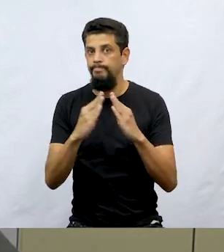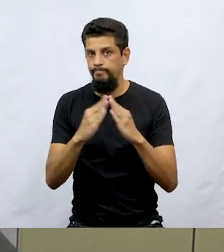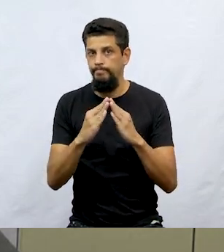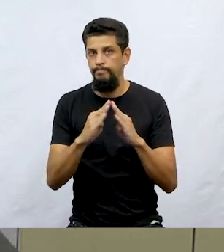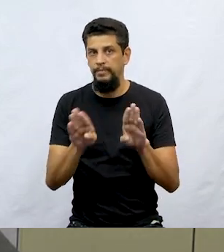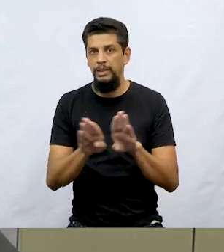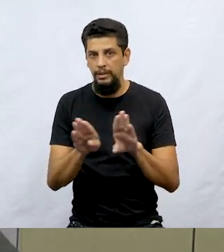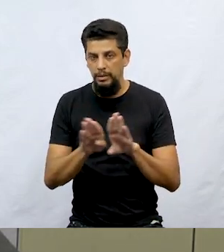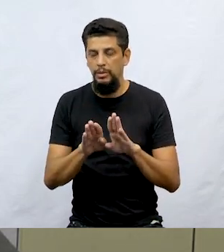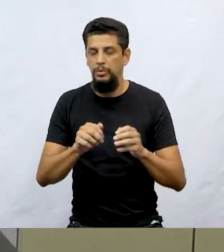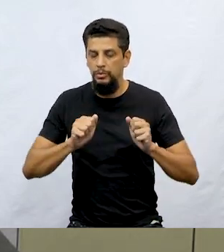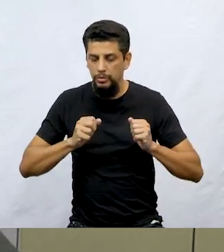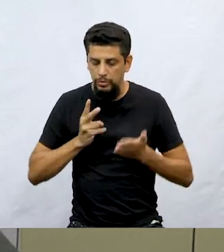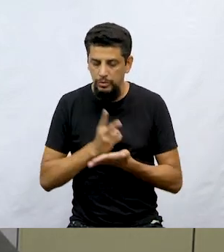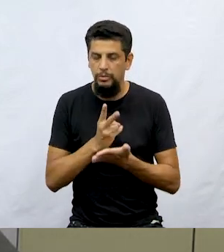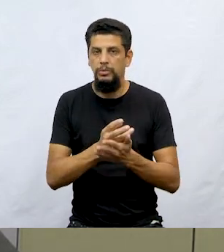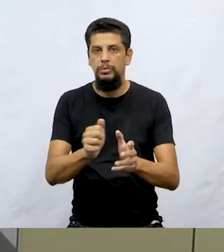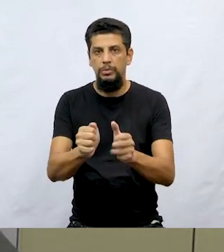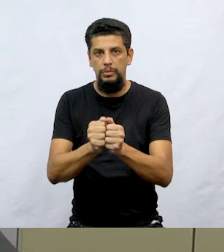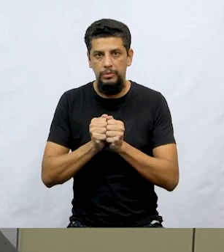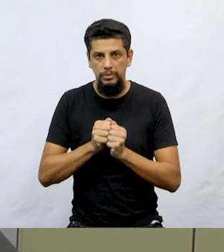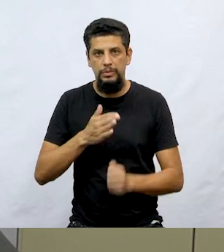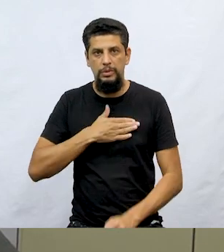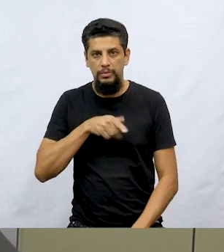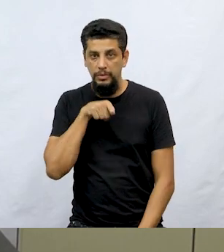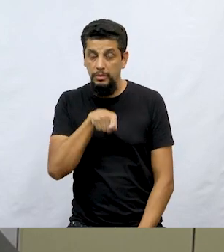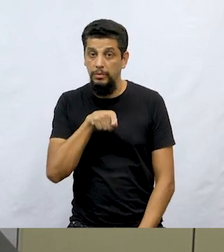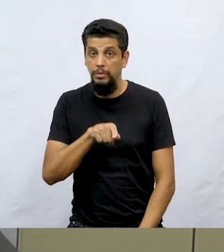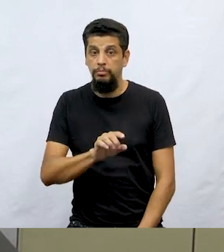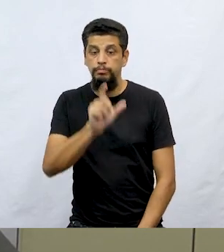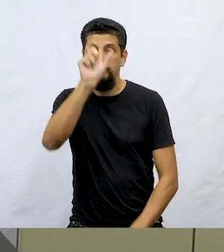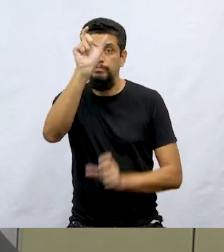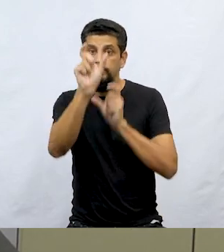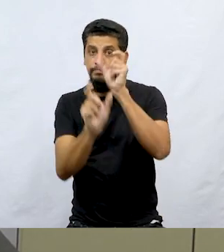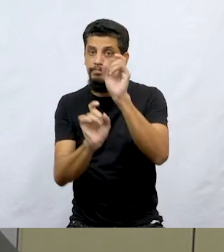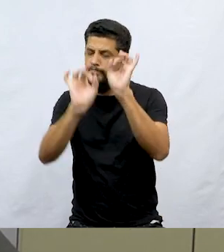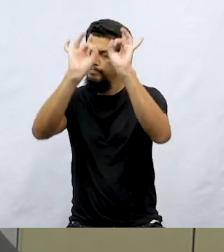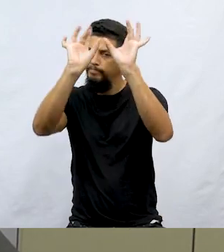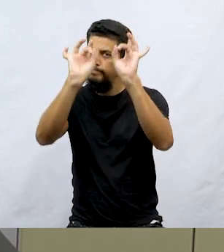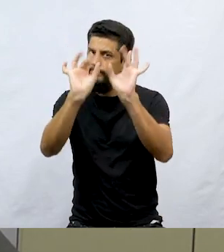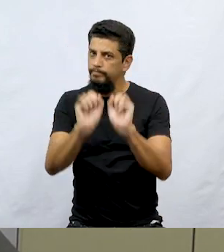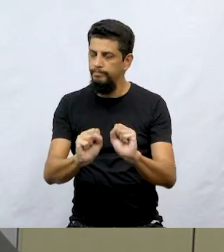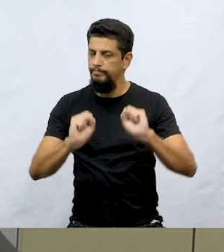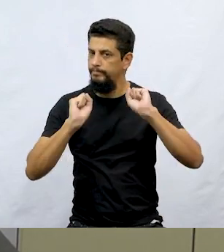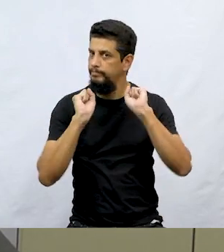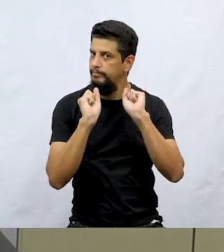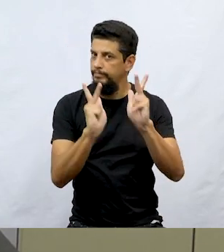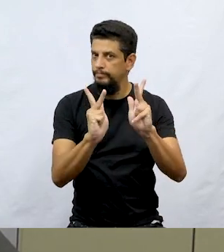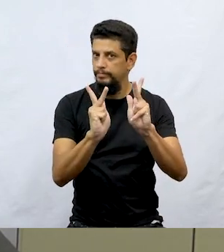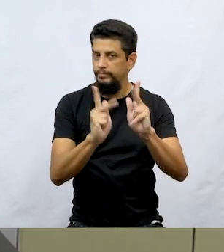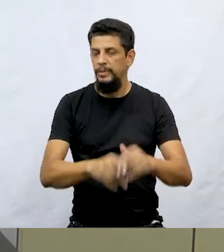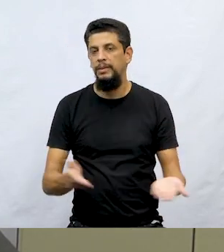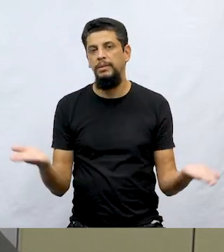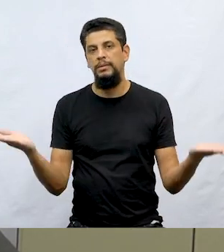casa também continue conosco. Você é nosso convidado especialíssimo. Ok?